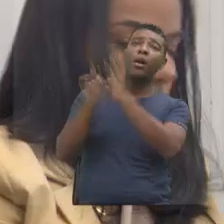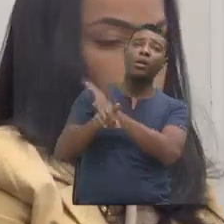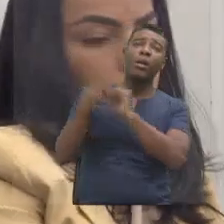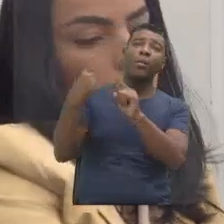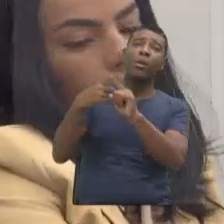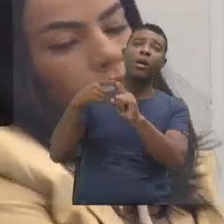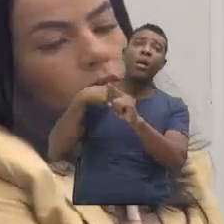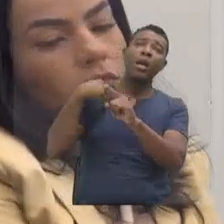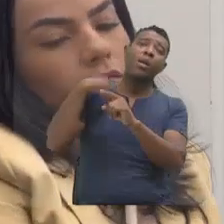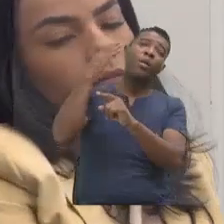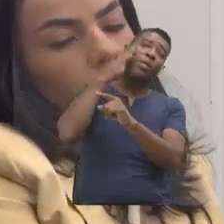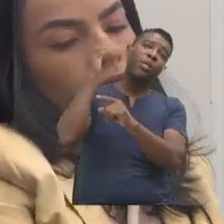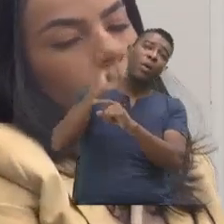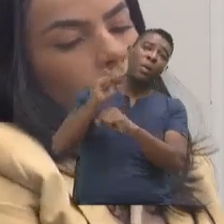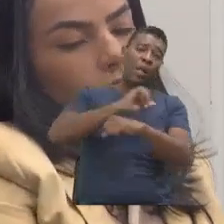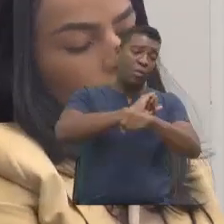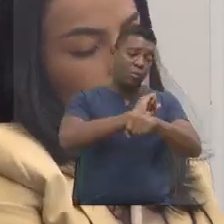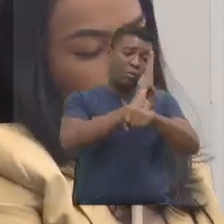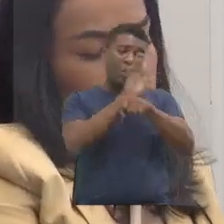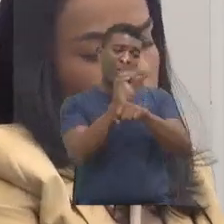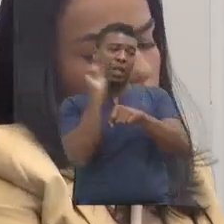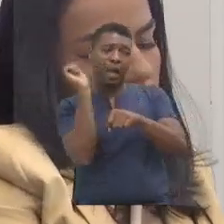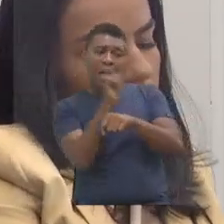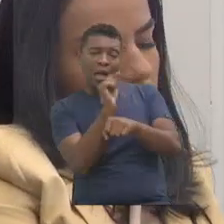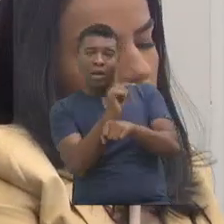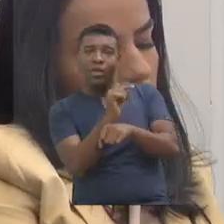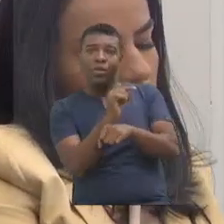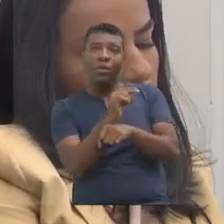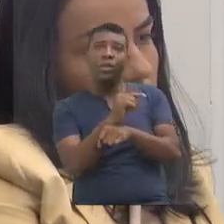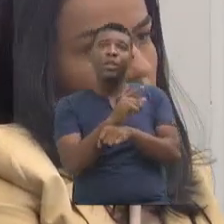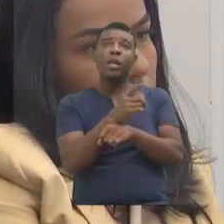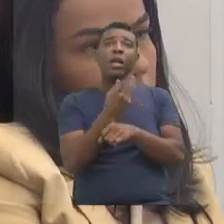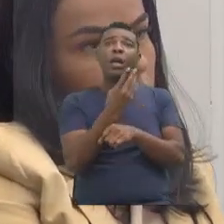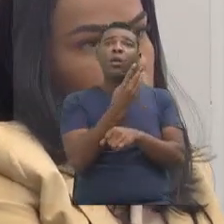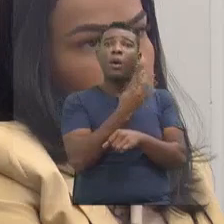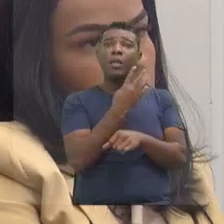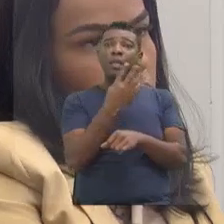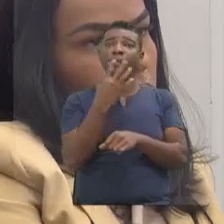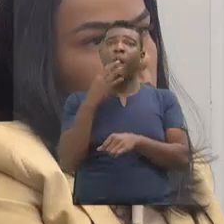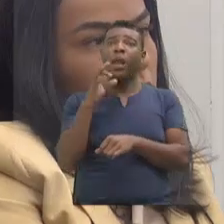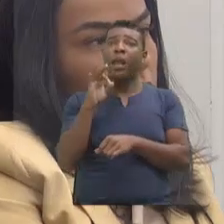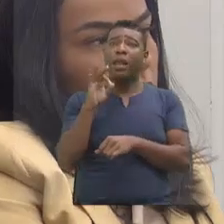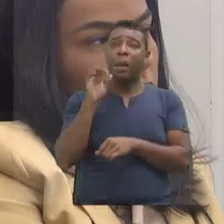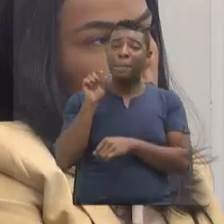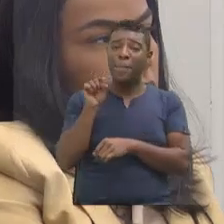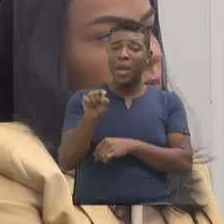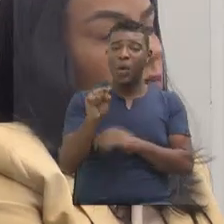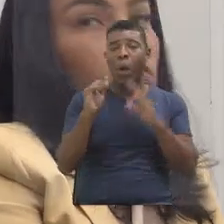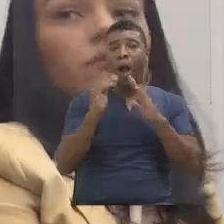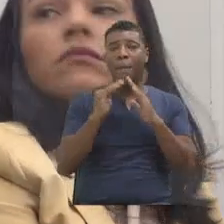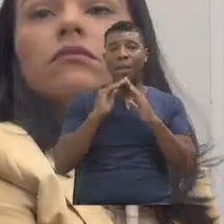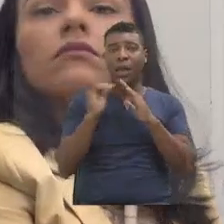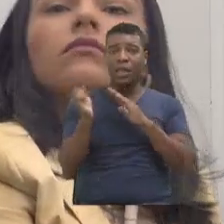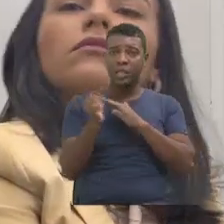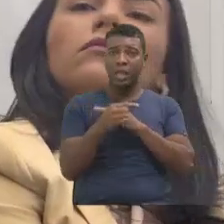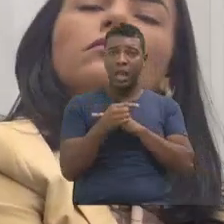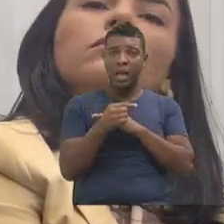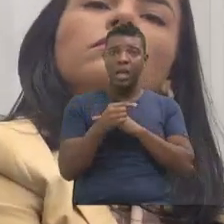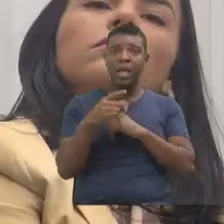entendo Montes Claros nós temos mais do que 440 mil habitantes quatro